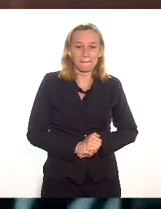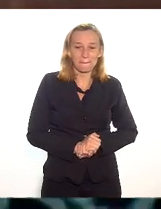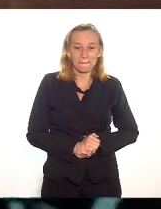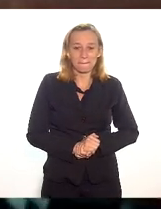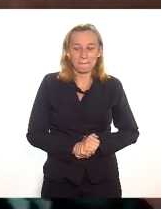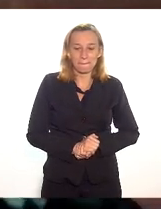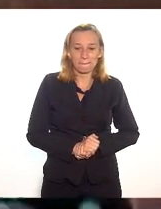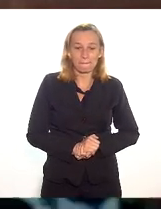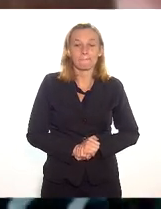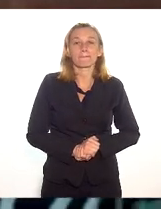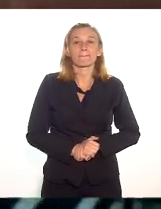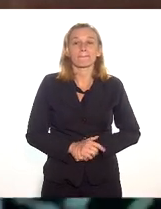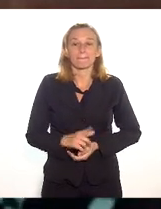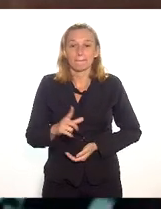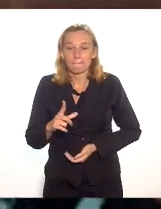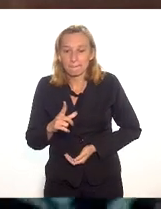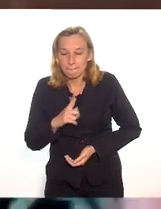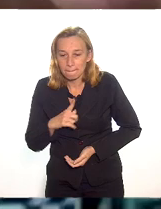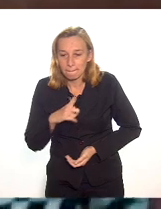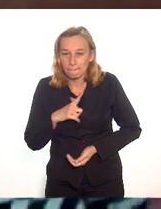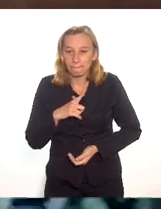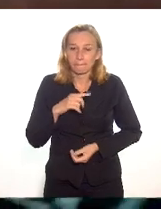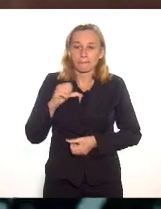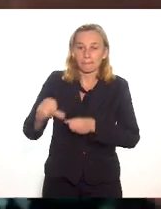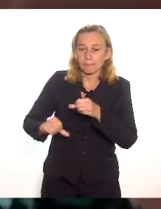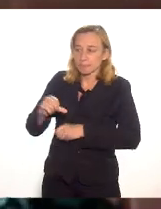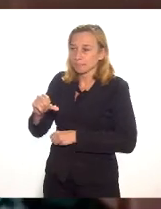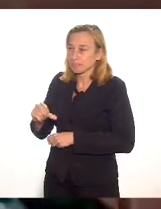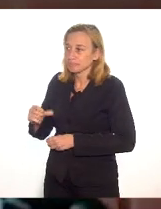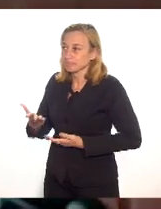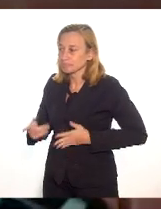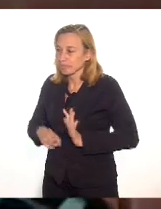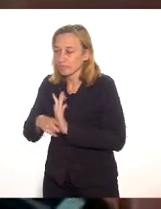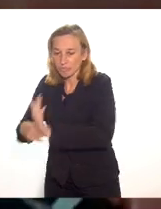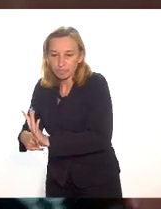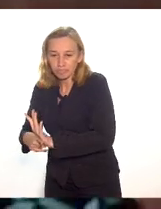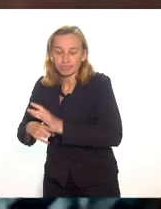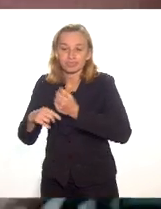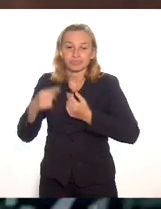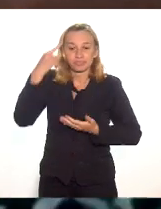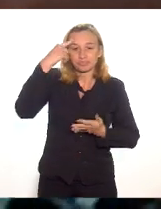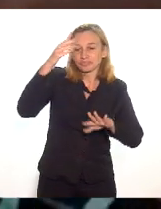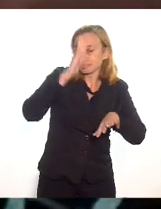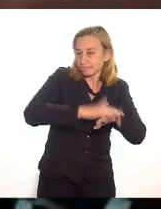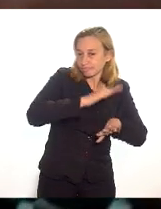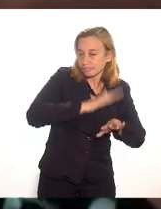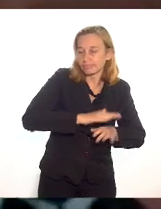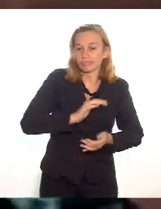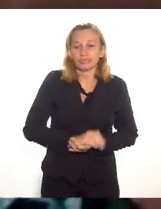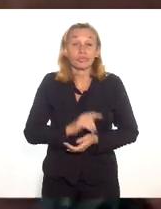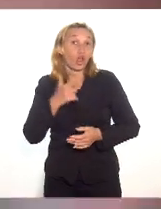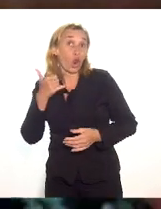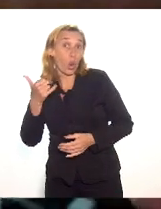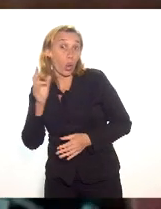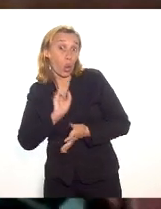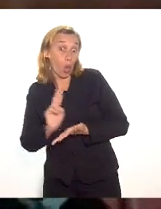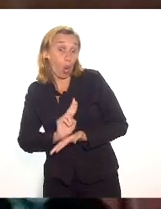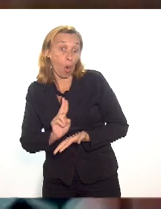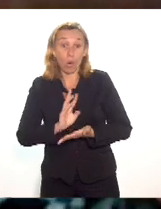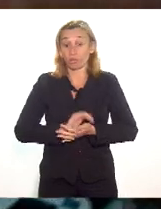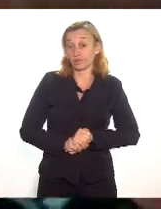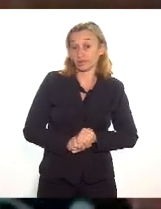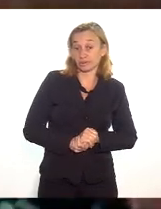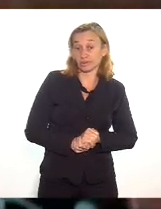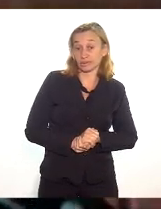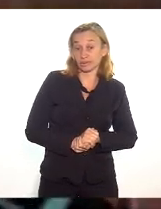Se vão haver trocas de favores, relação fisiológica, de nomes afins